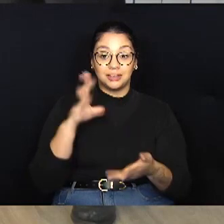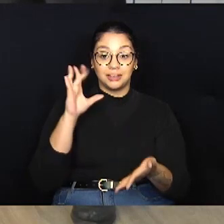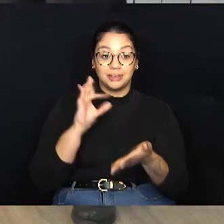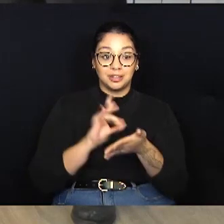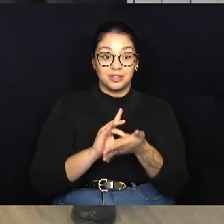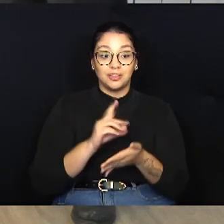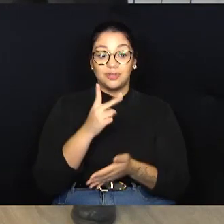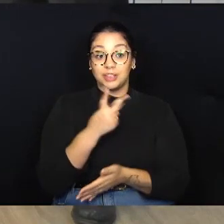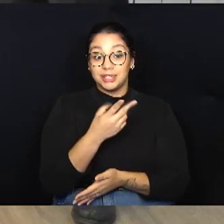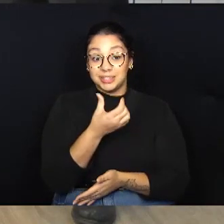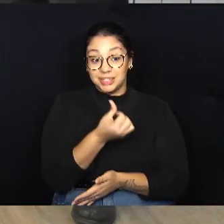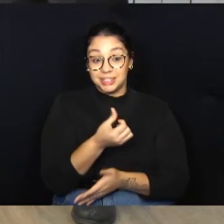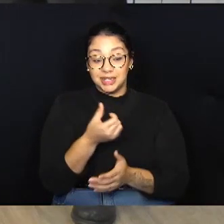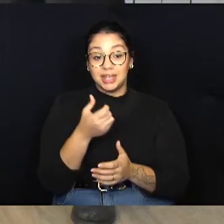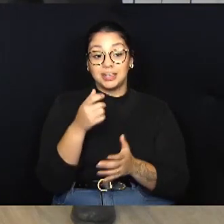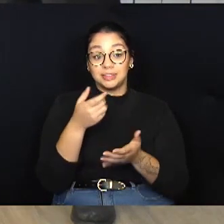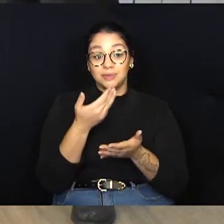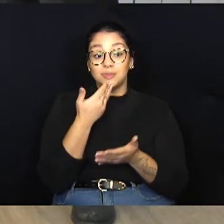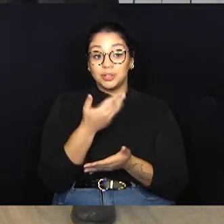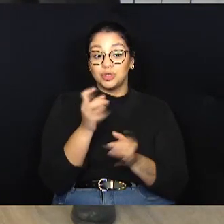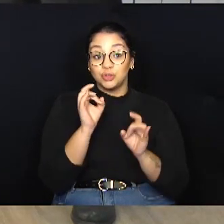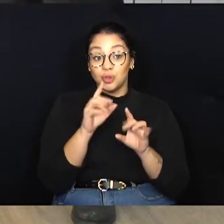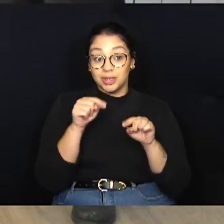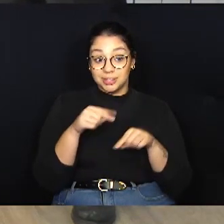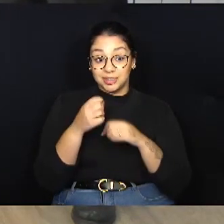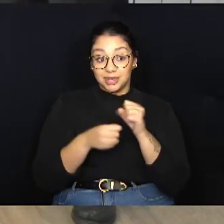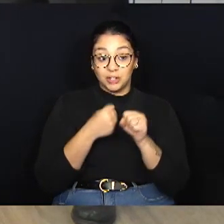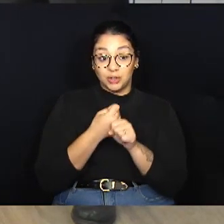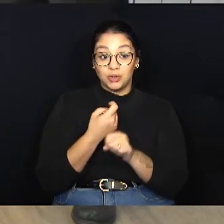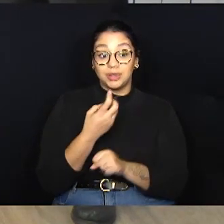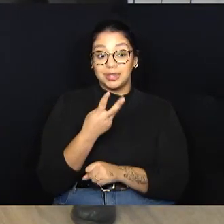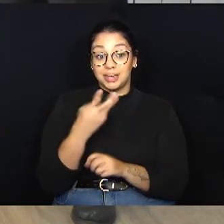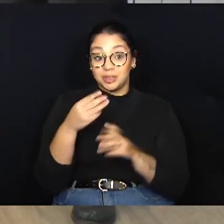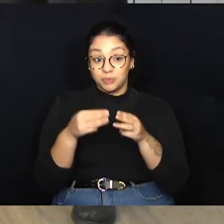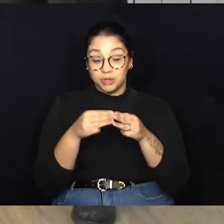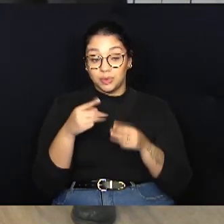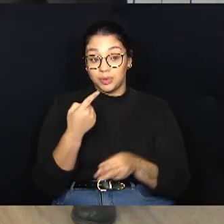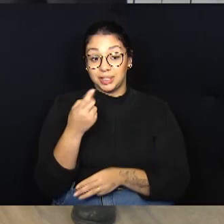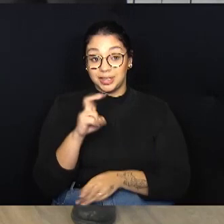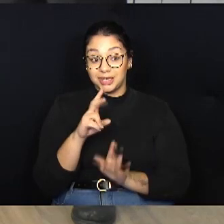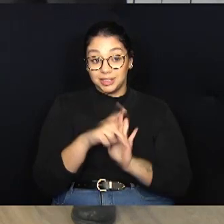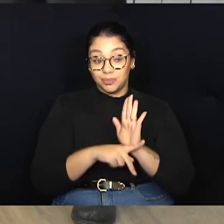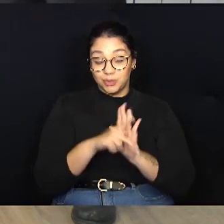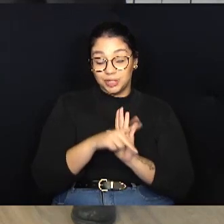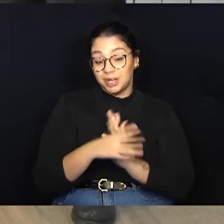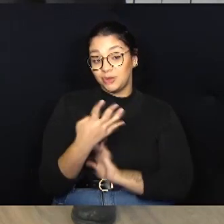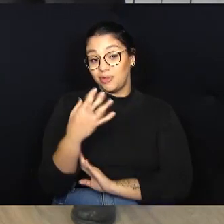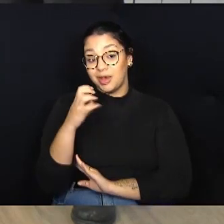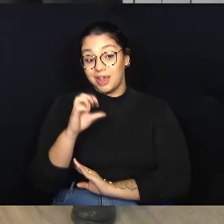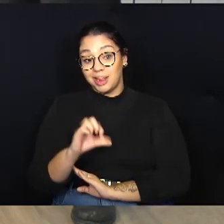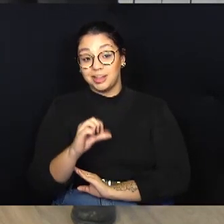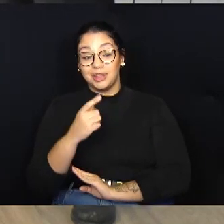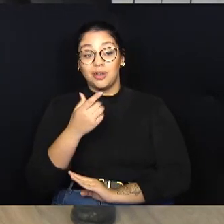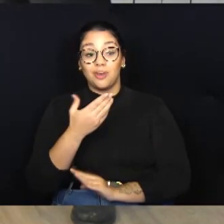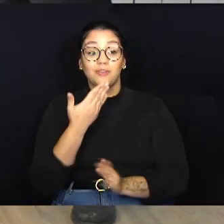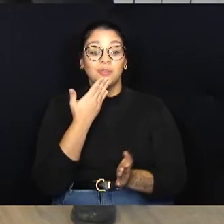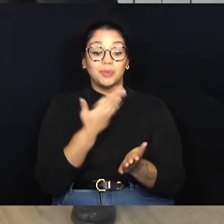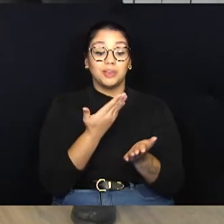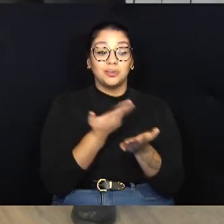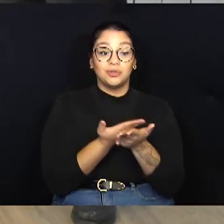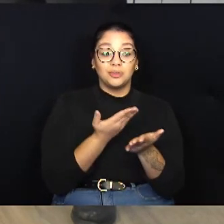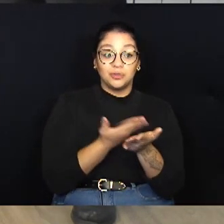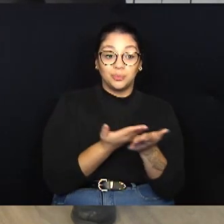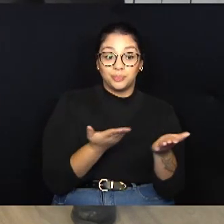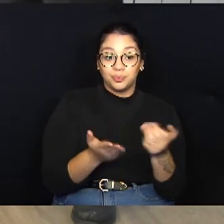indicações só neste ano, 4 moções, 15 projetos, 49 requerimentos. Trabalho